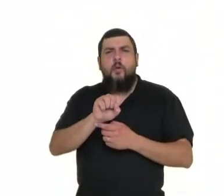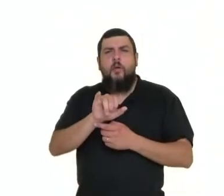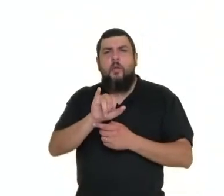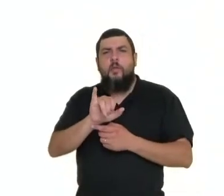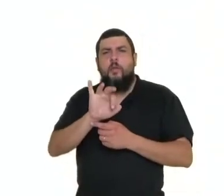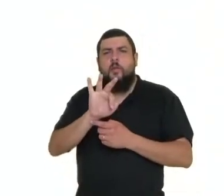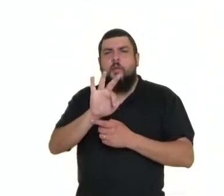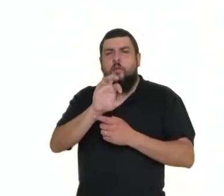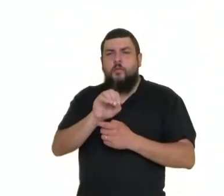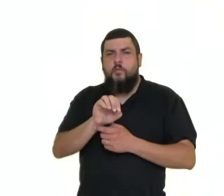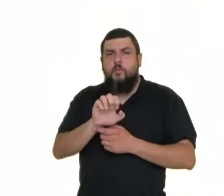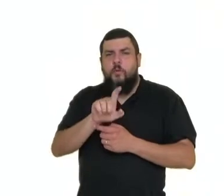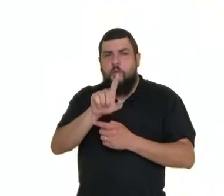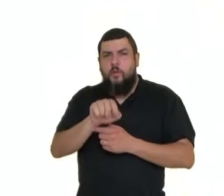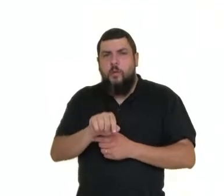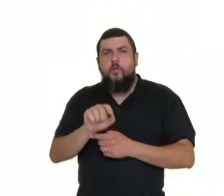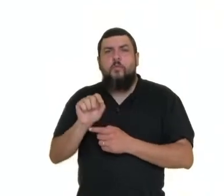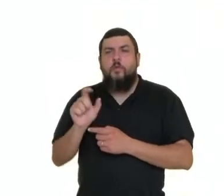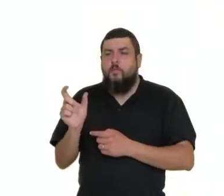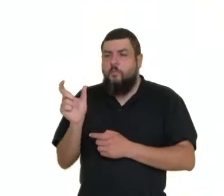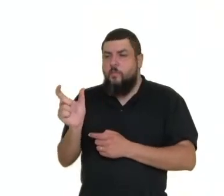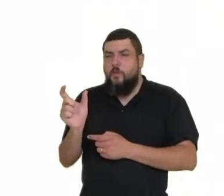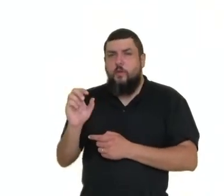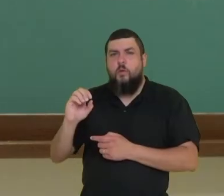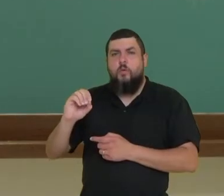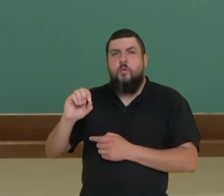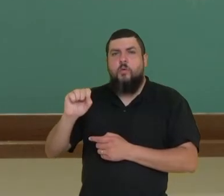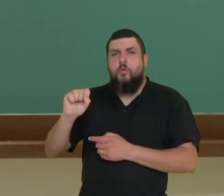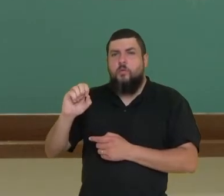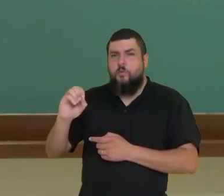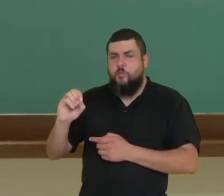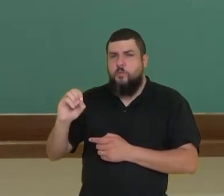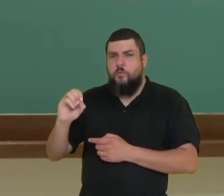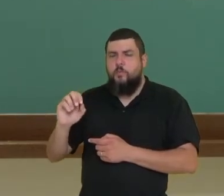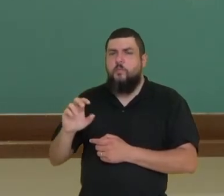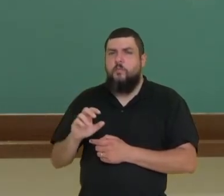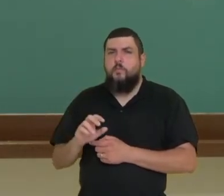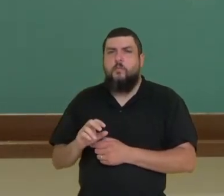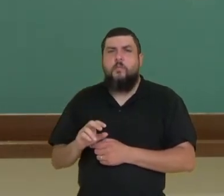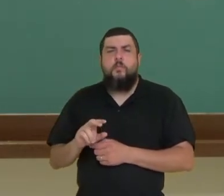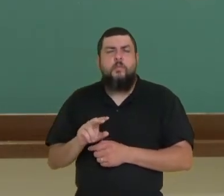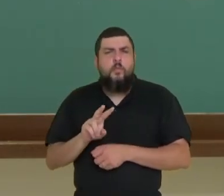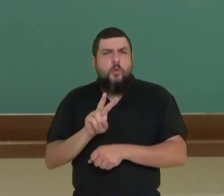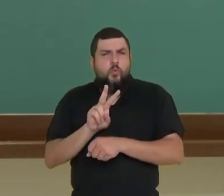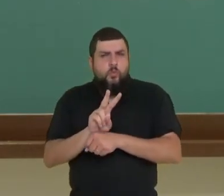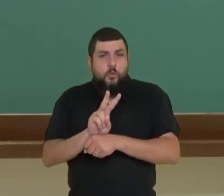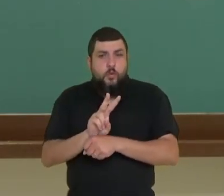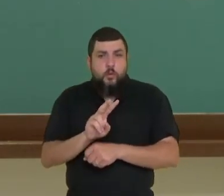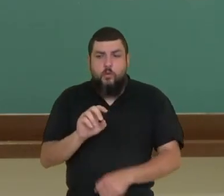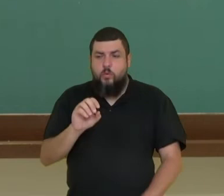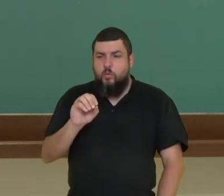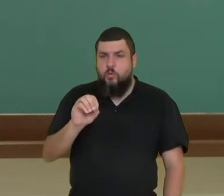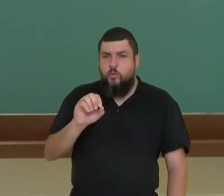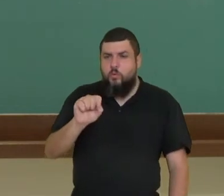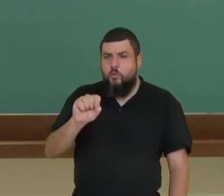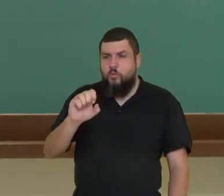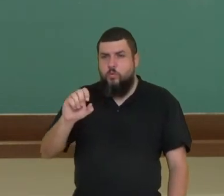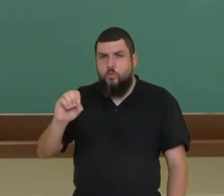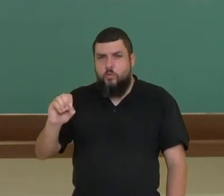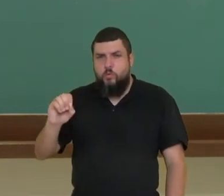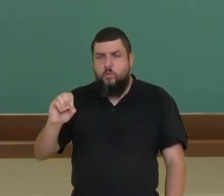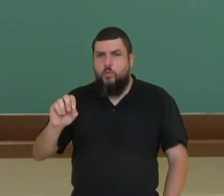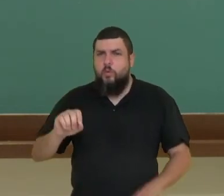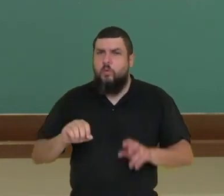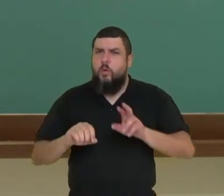o diminutivo da palavra osso. Tomem cuidado com esse termo na língua espanhola. Osso,